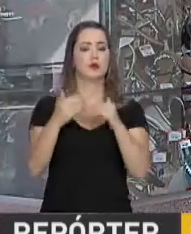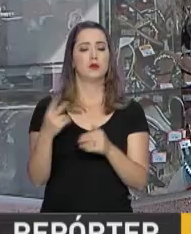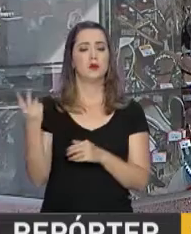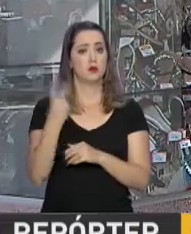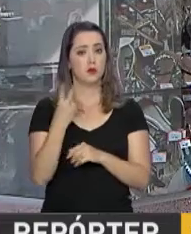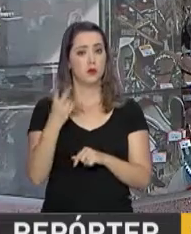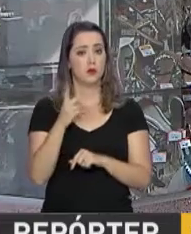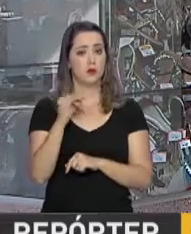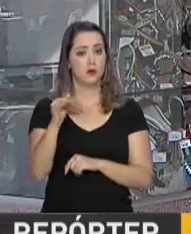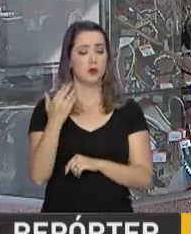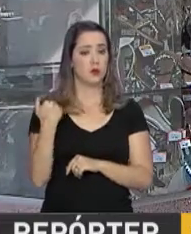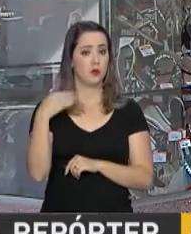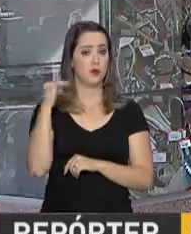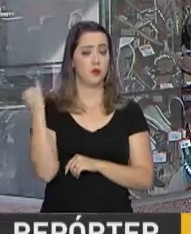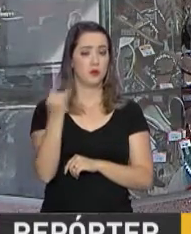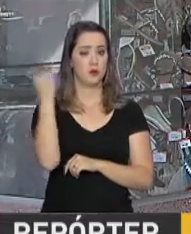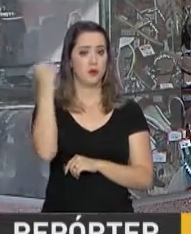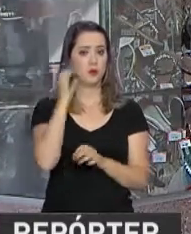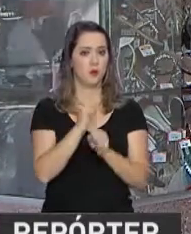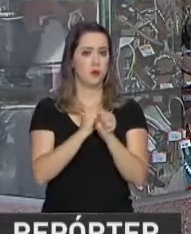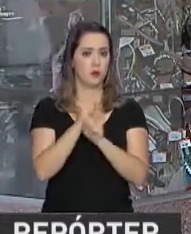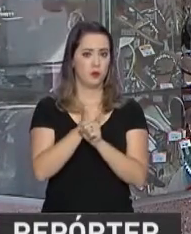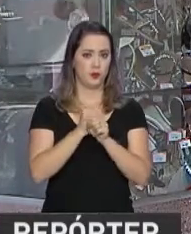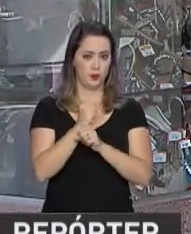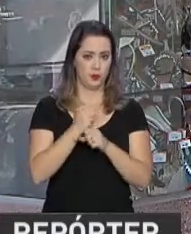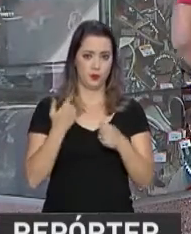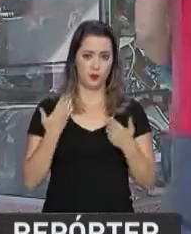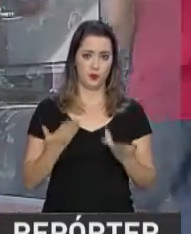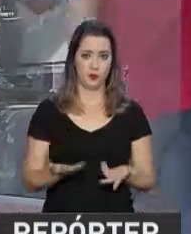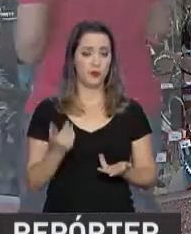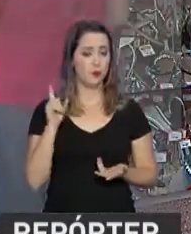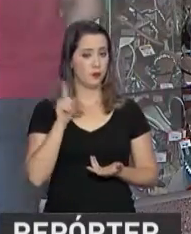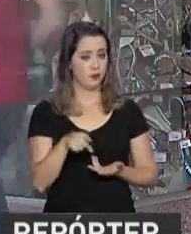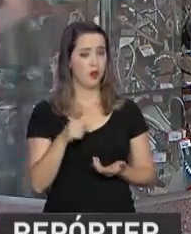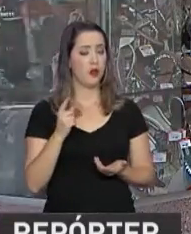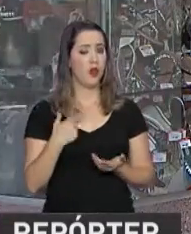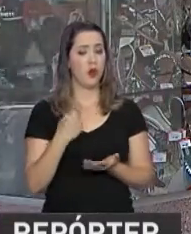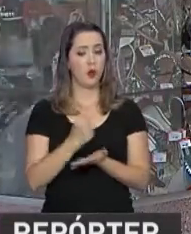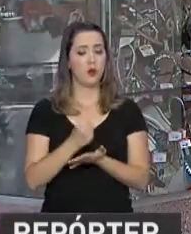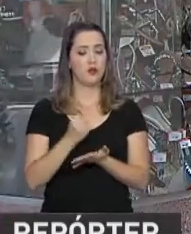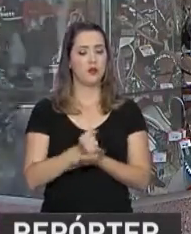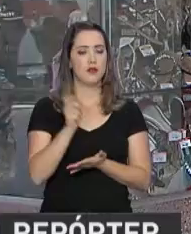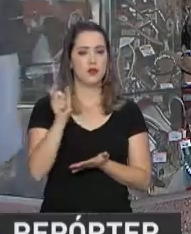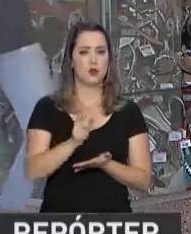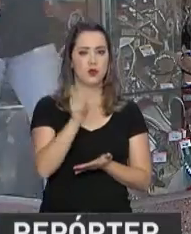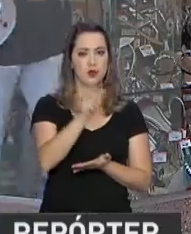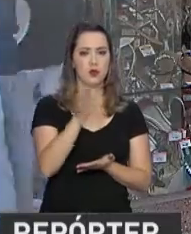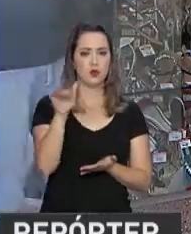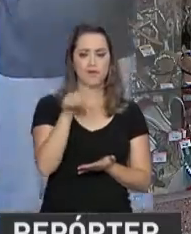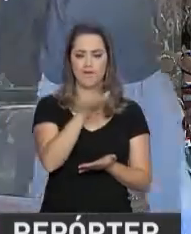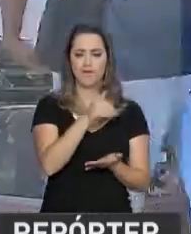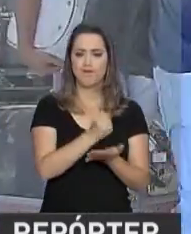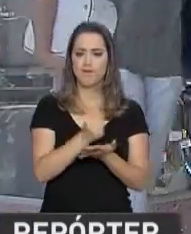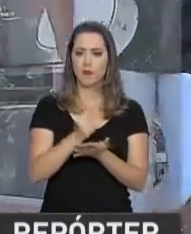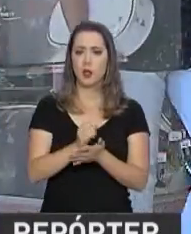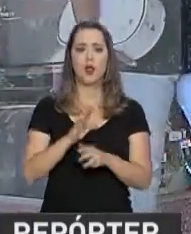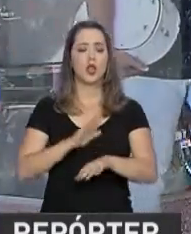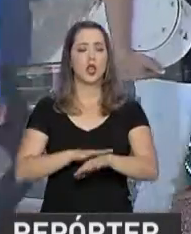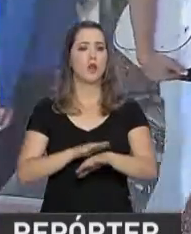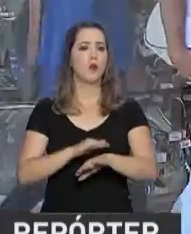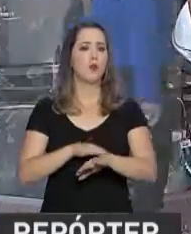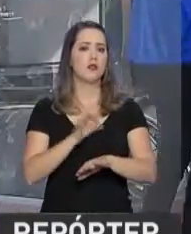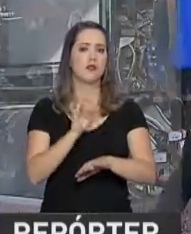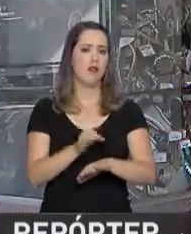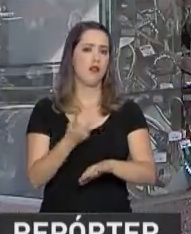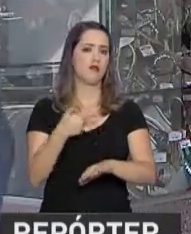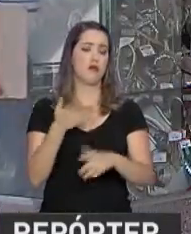segunda data comemorativa mais importante do varejo nacional a contratação de trabalhadores temporários pelo setor deve ser